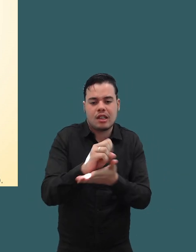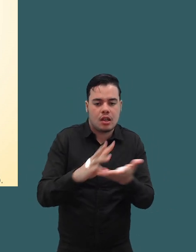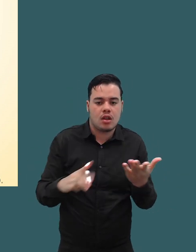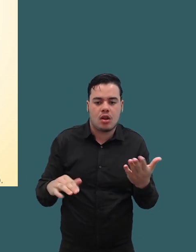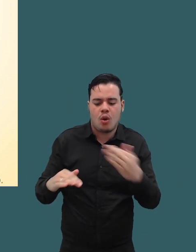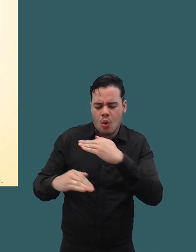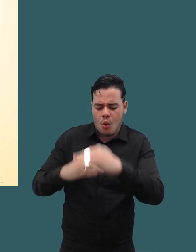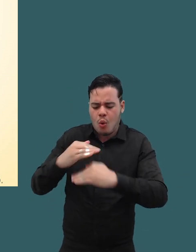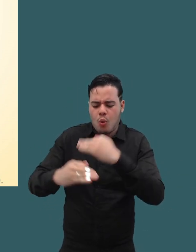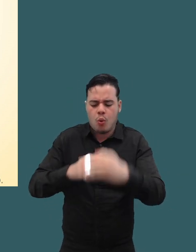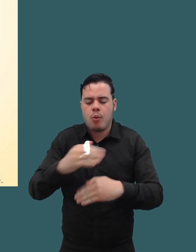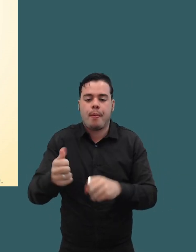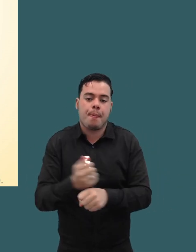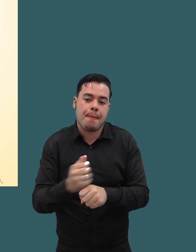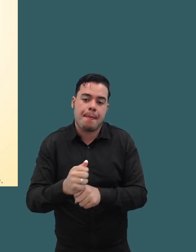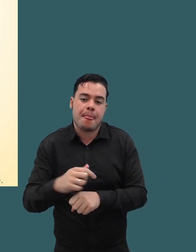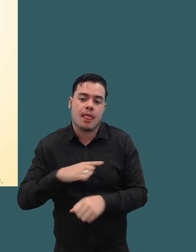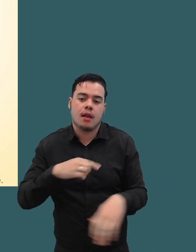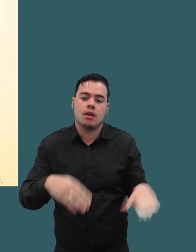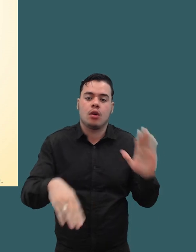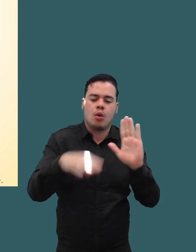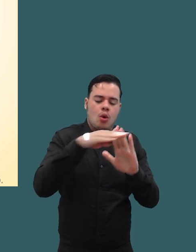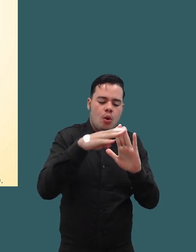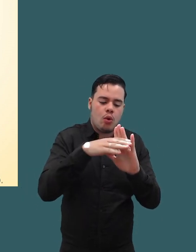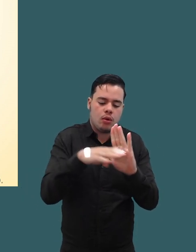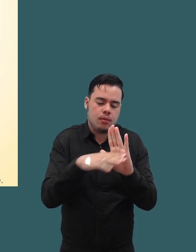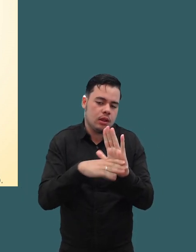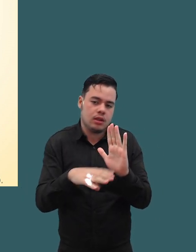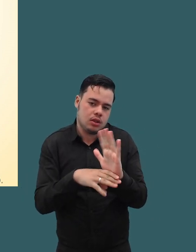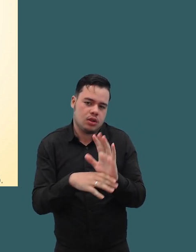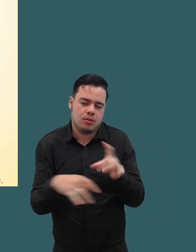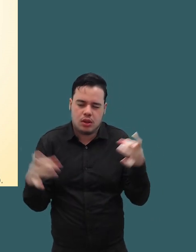ano que fazem parte de um planejamento estratégico de